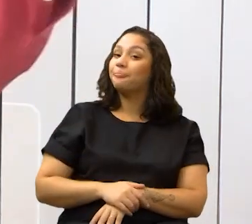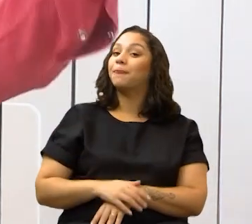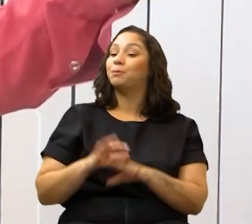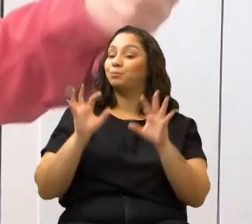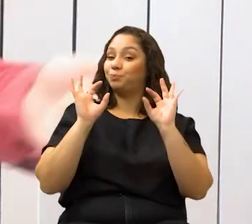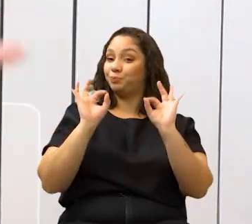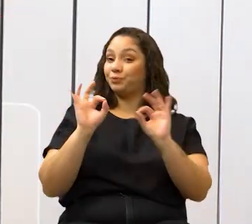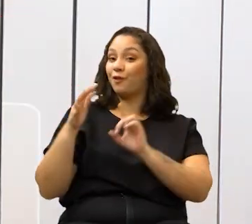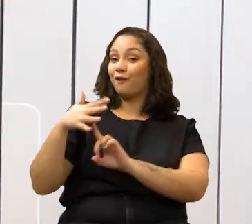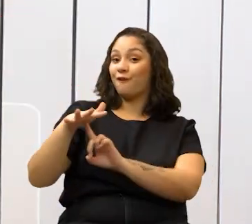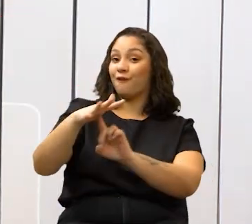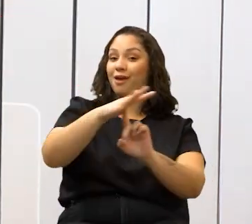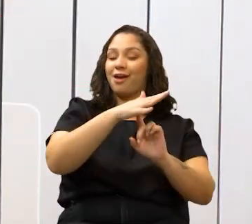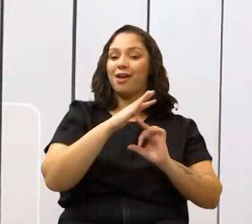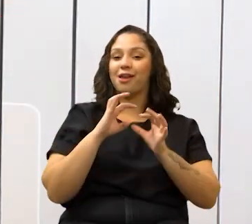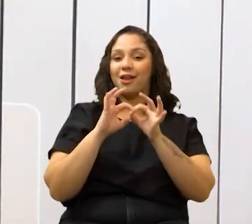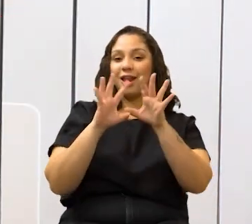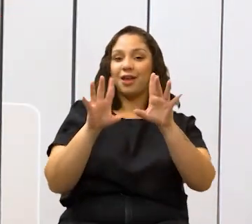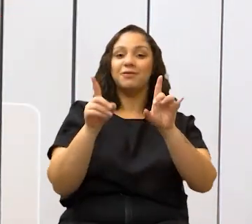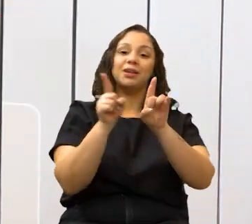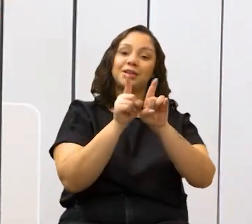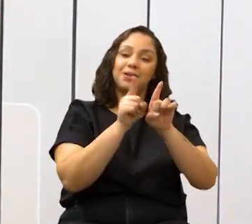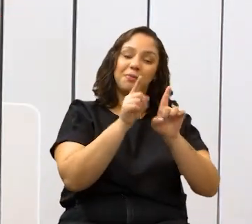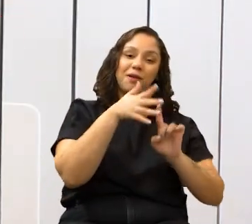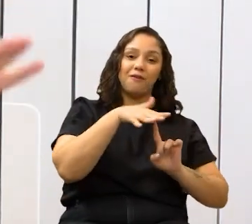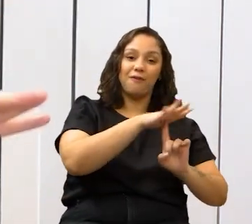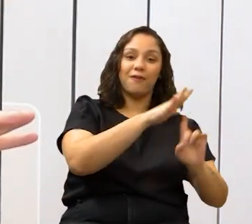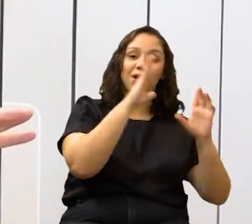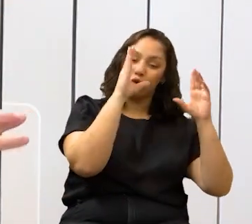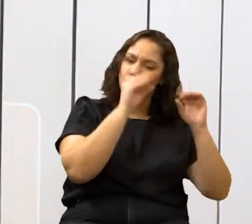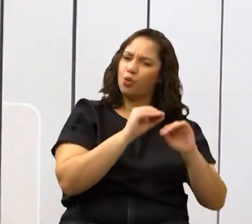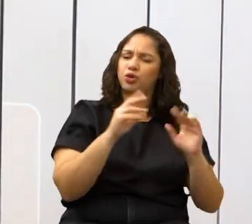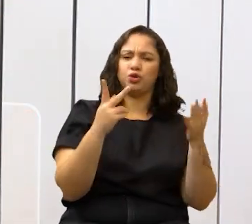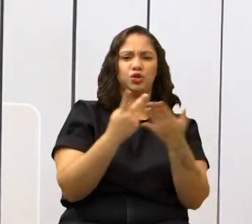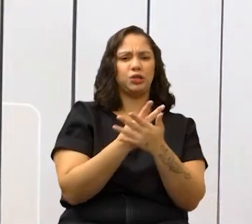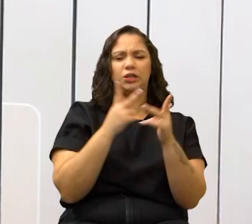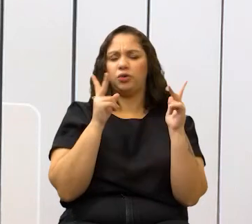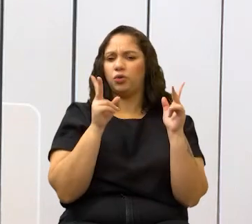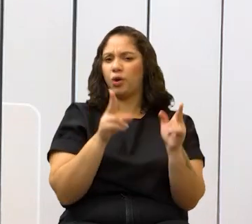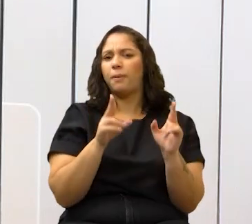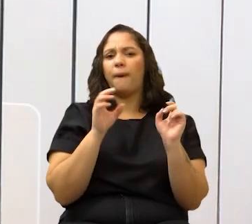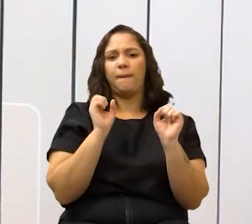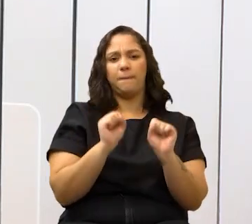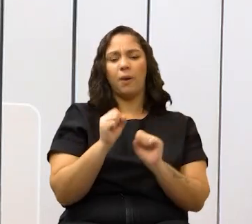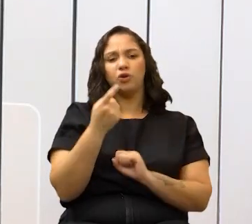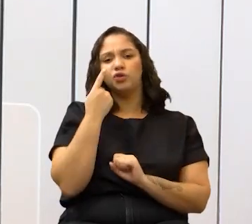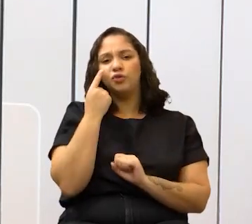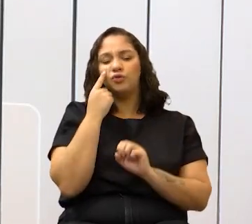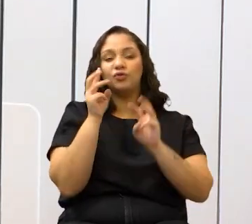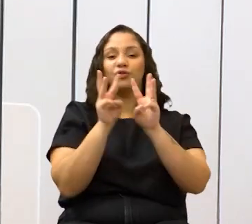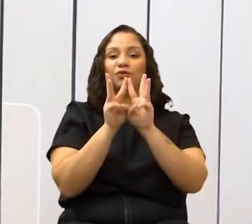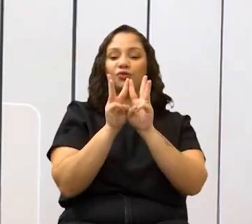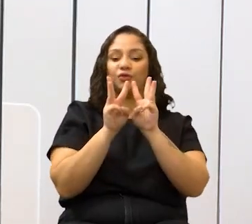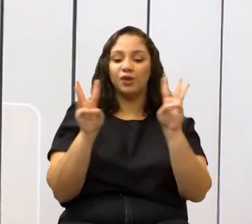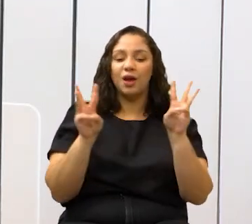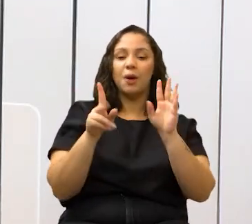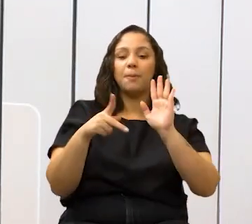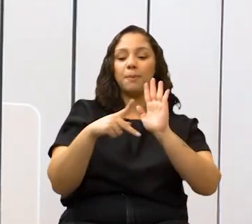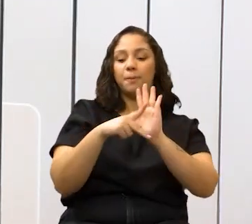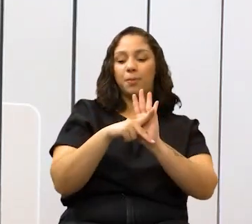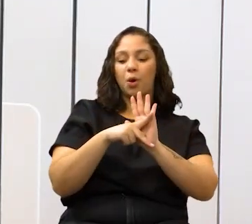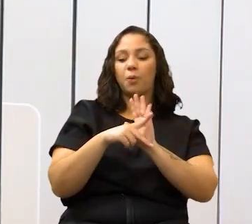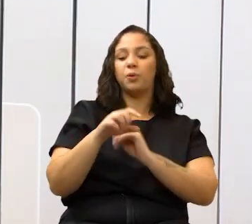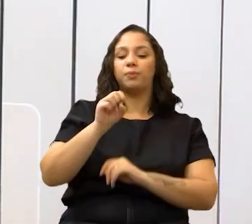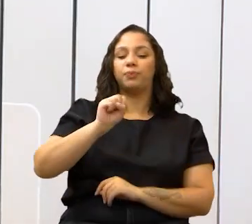cidade, hein? As feiras livres e também as noturnas acontecem normalmente. Você pode conferir no site da CETEC,